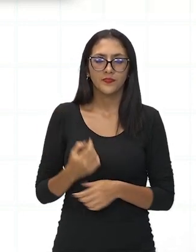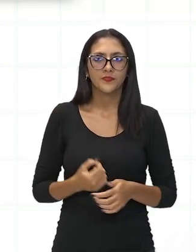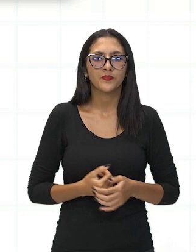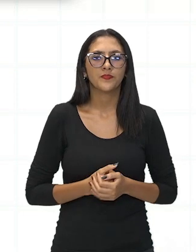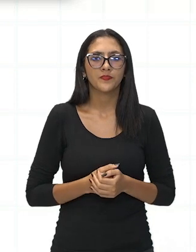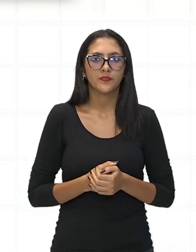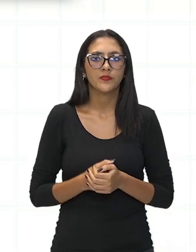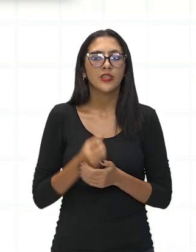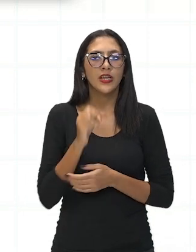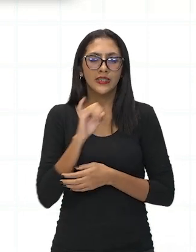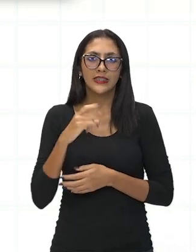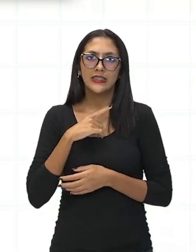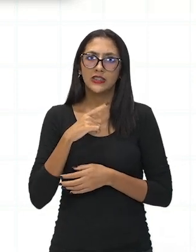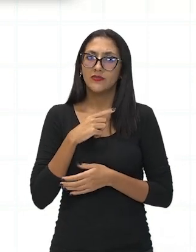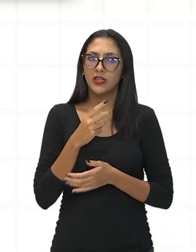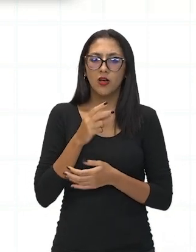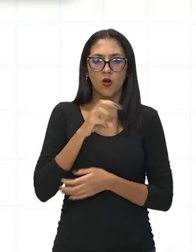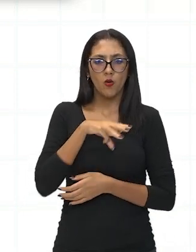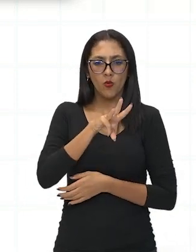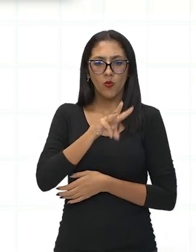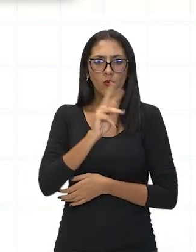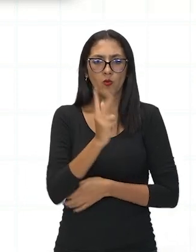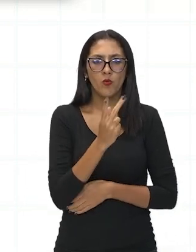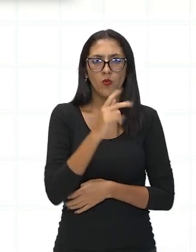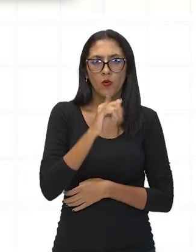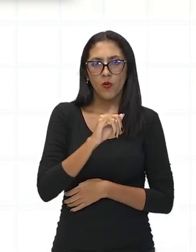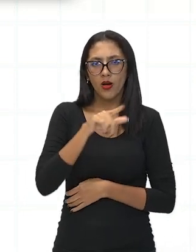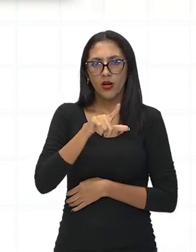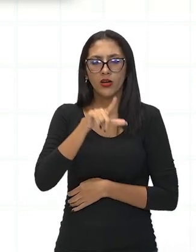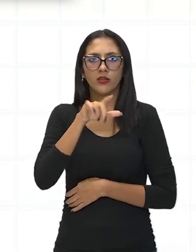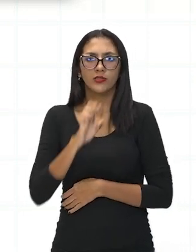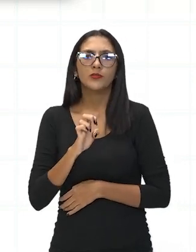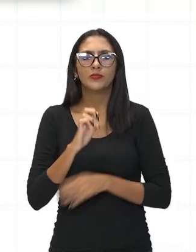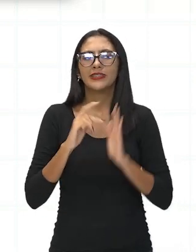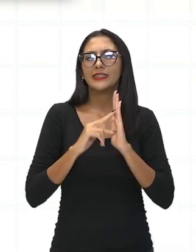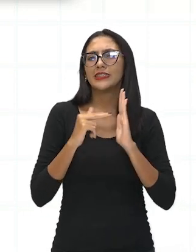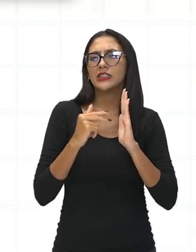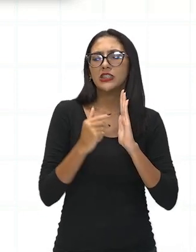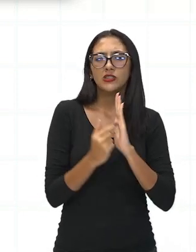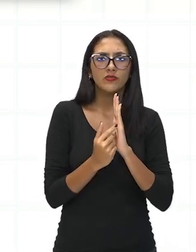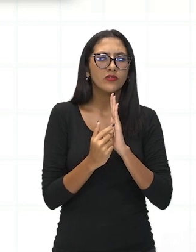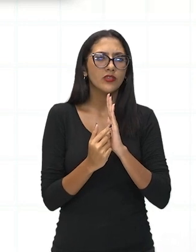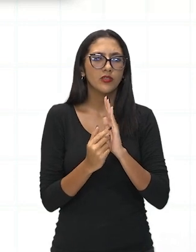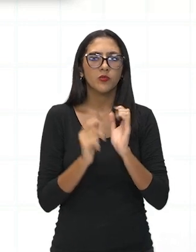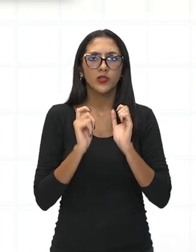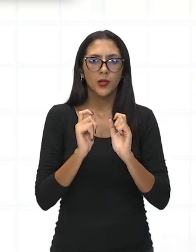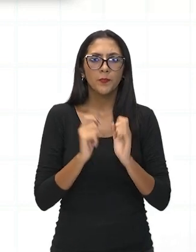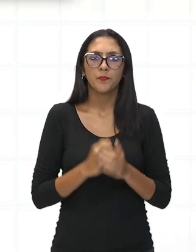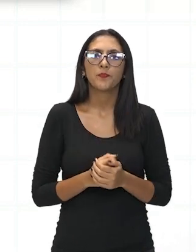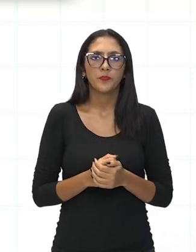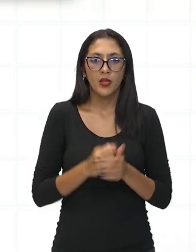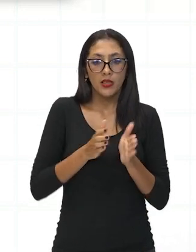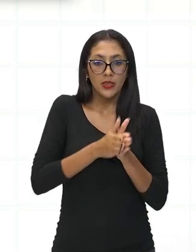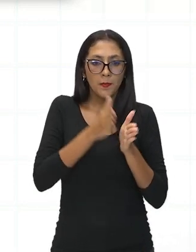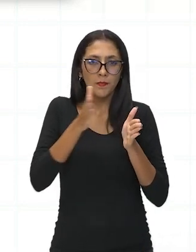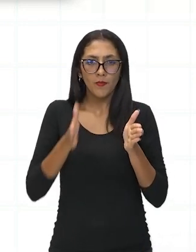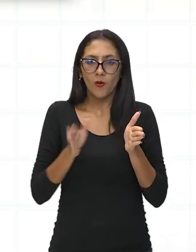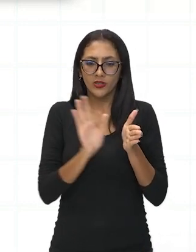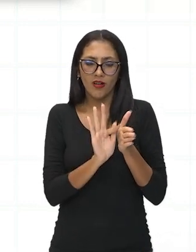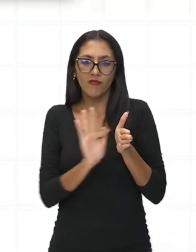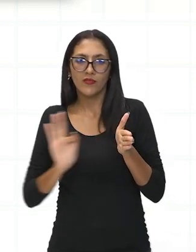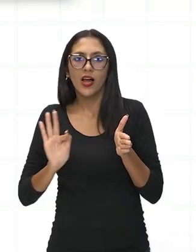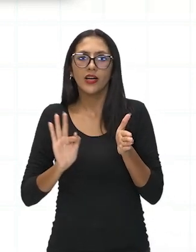todas as vezes que tiver while na minha oração, que é enquanto, você vai usar na sequência o